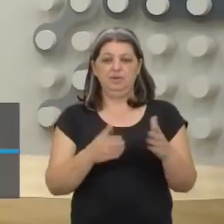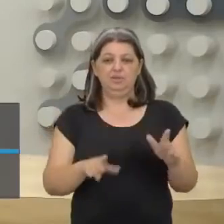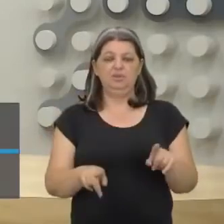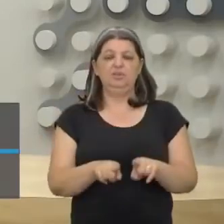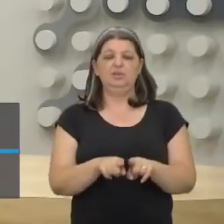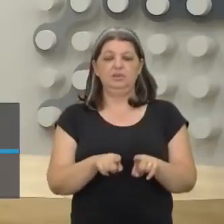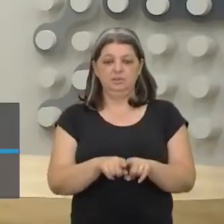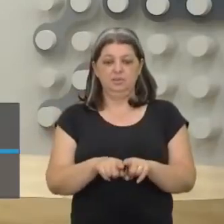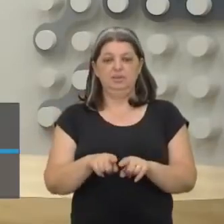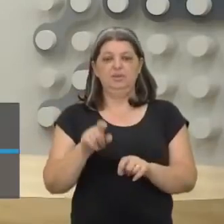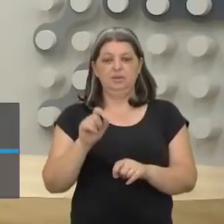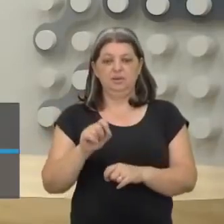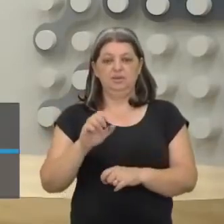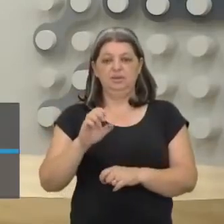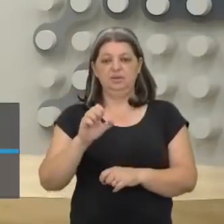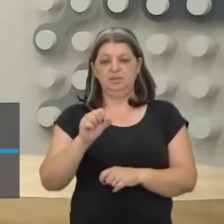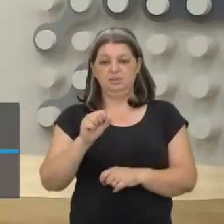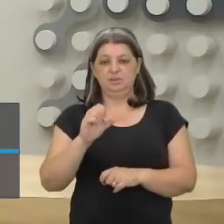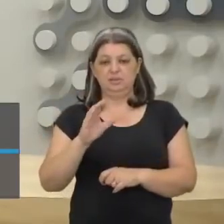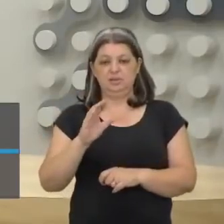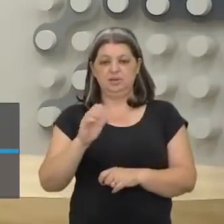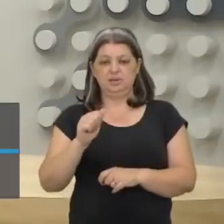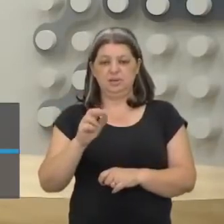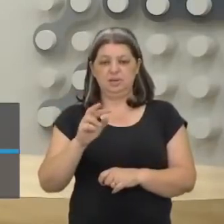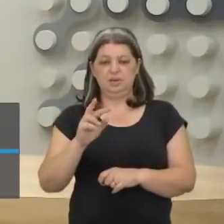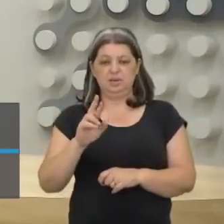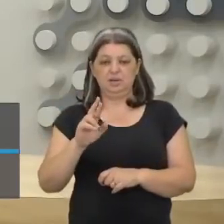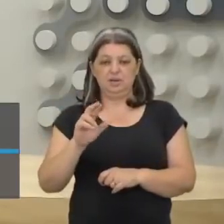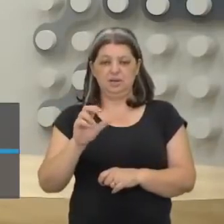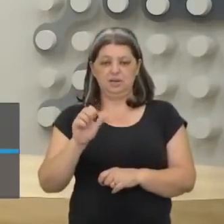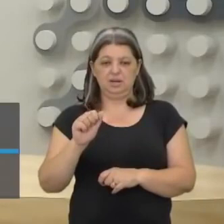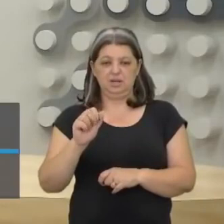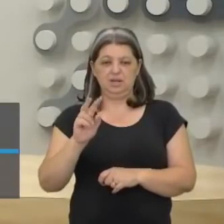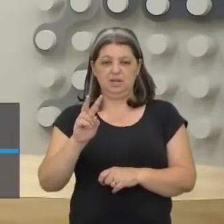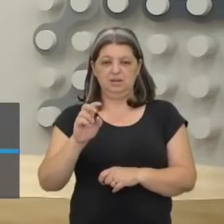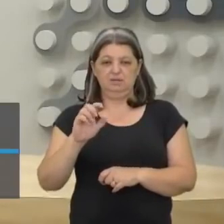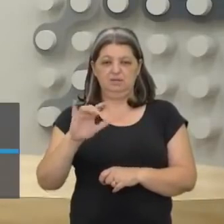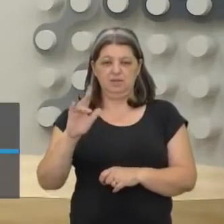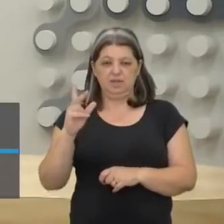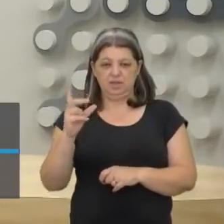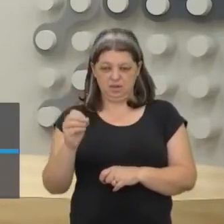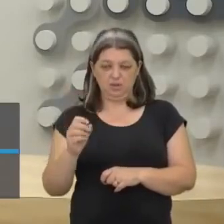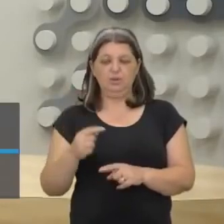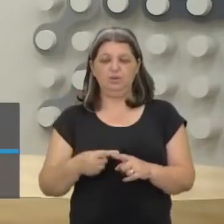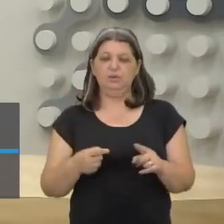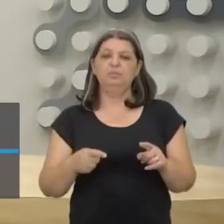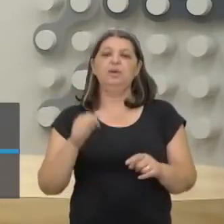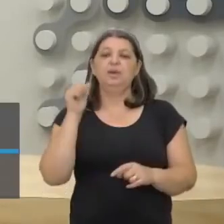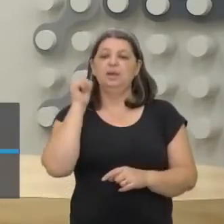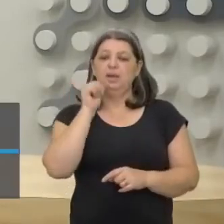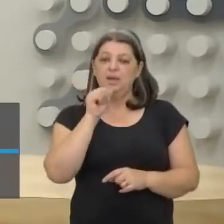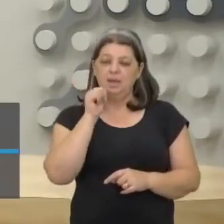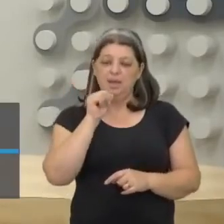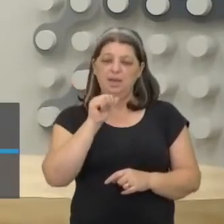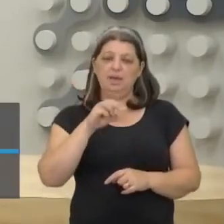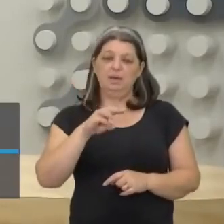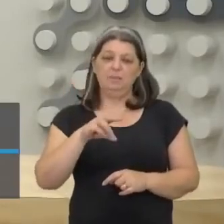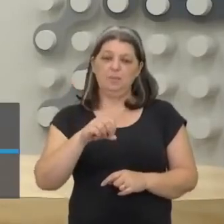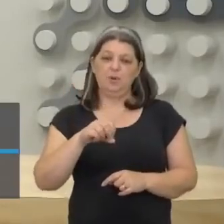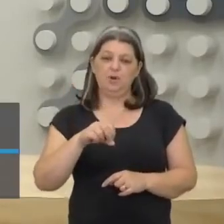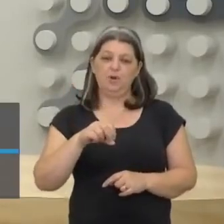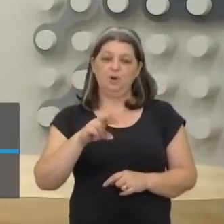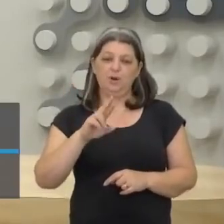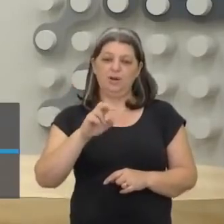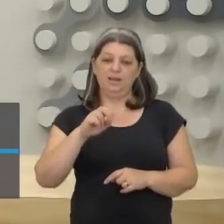li esse, o Escaravelho, foi o professor Sidney que falou. A Moreninha, gostei muito. O Crime